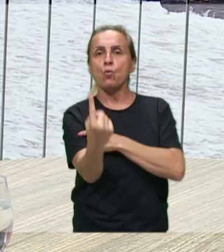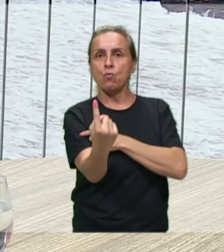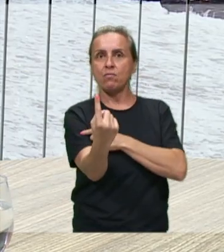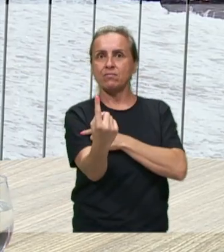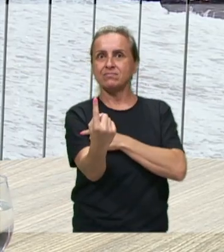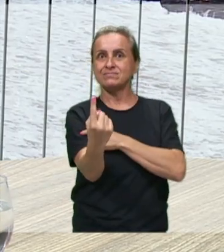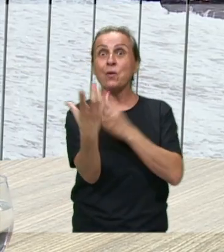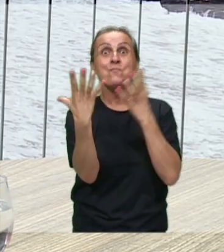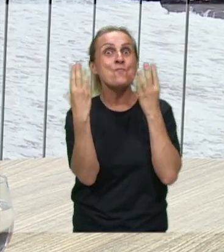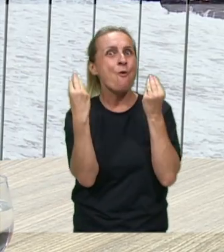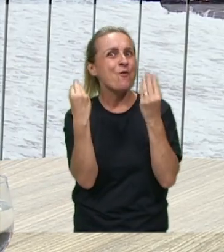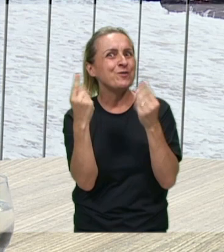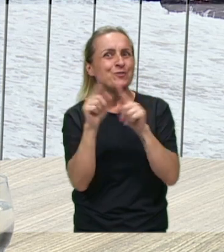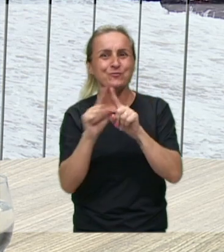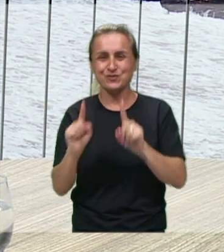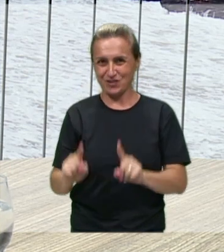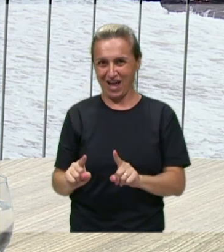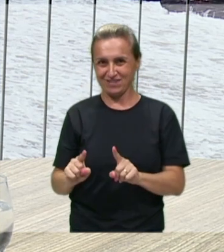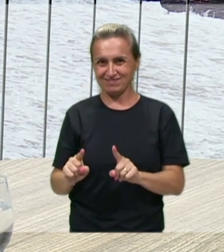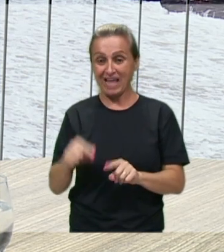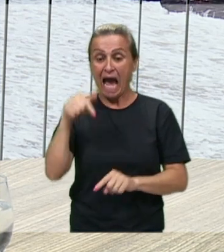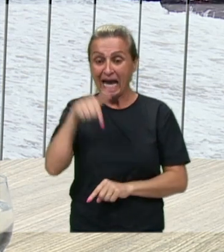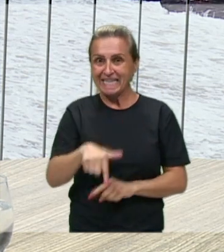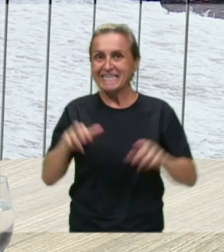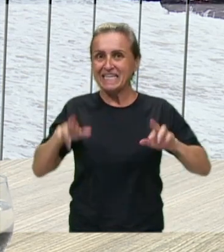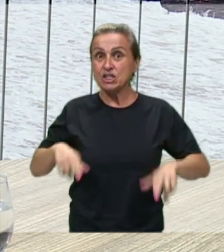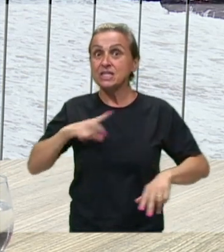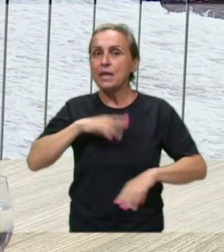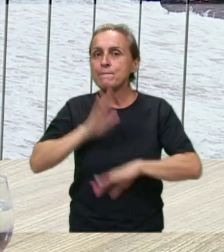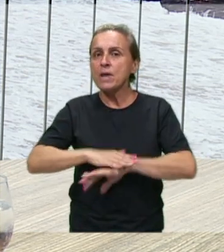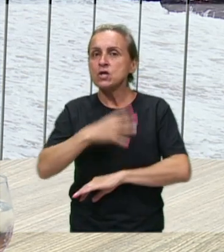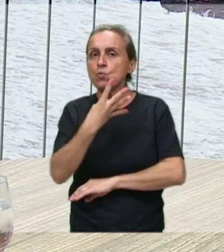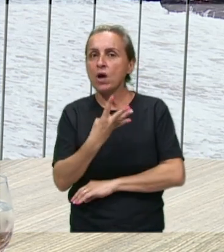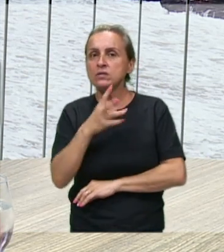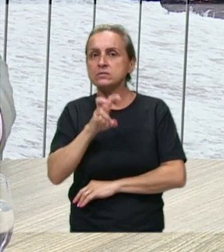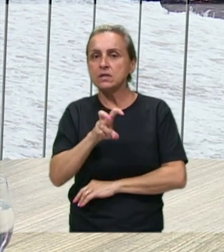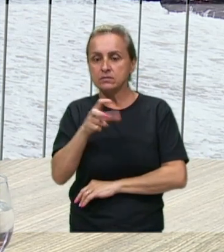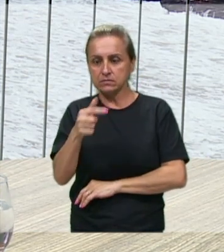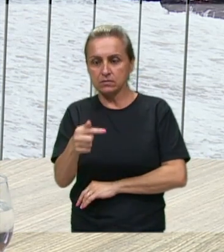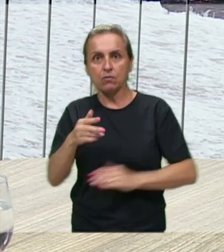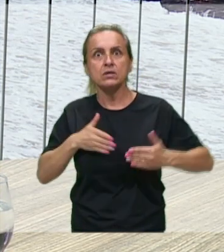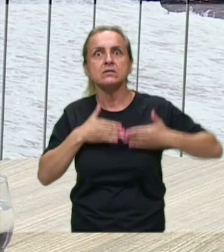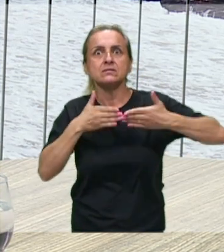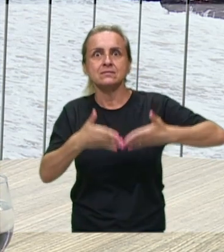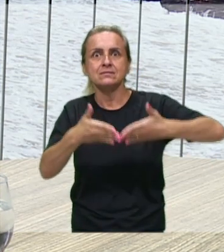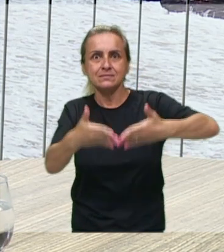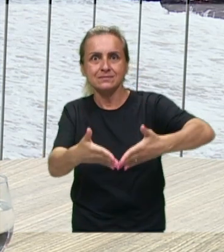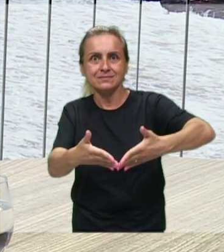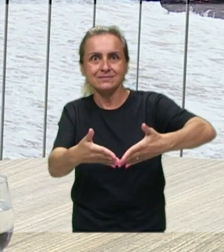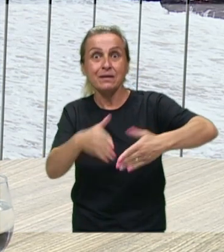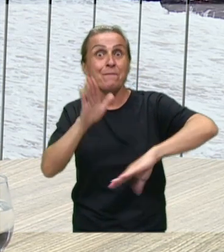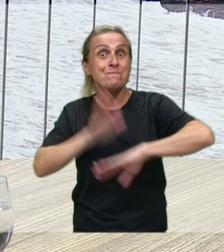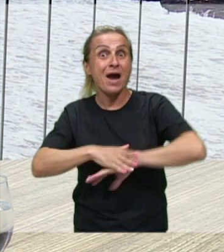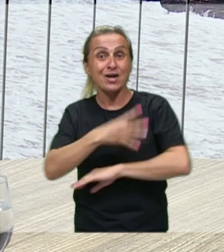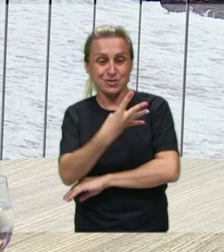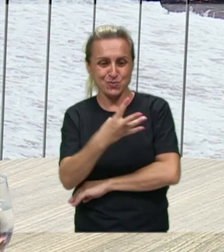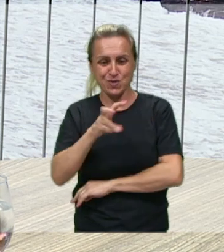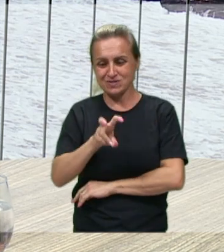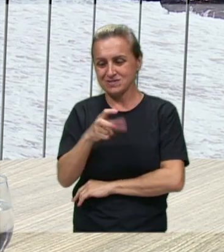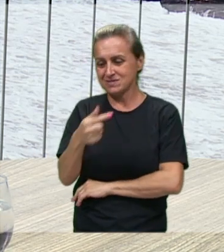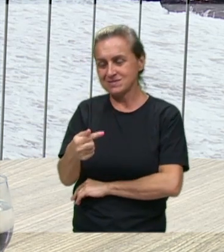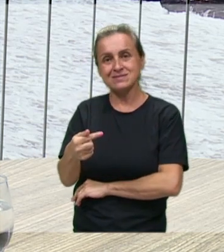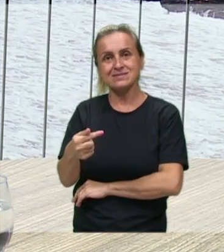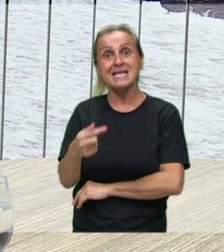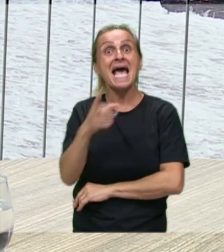sindicato mais de 457 barcos. O número que são diretamente, que se misturam, né, direta